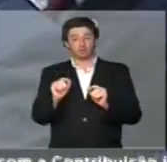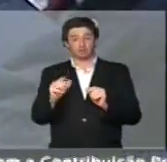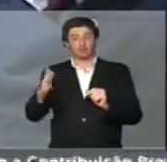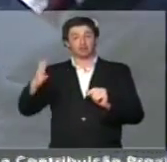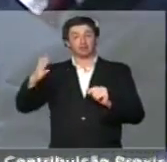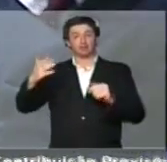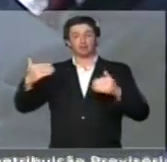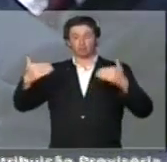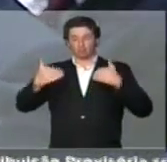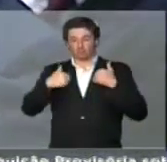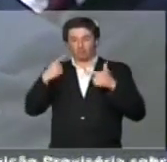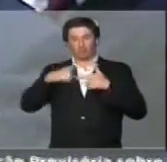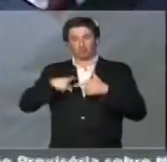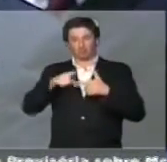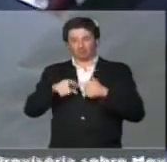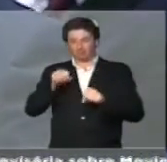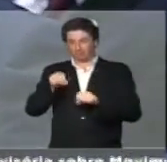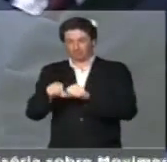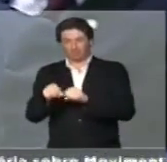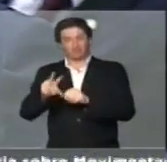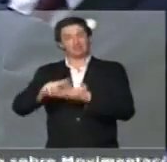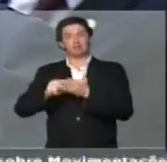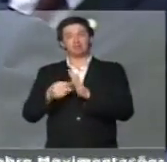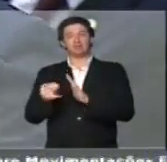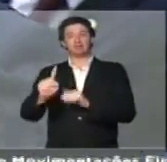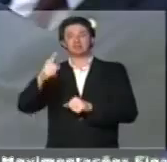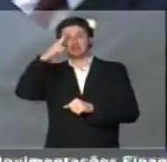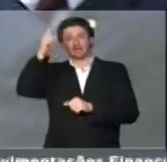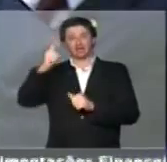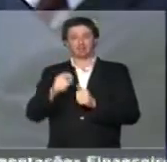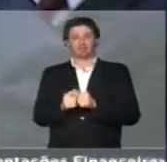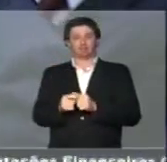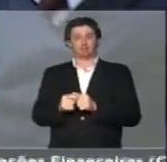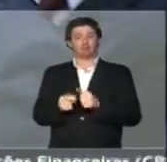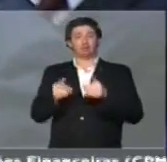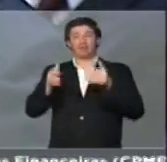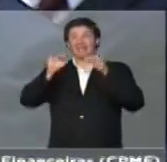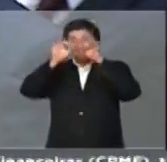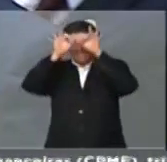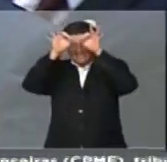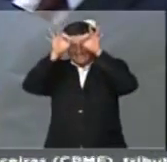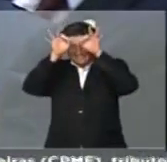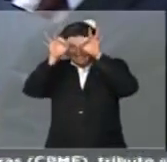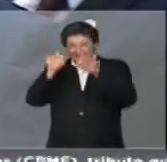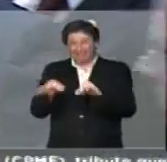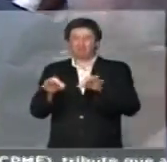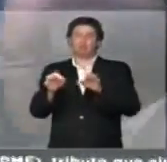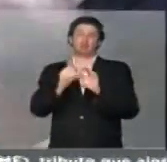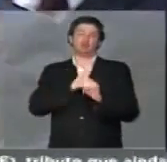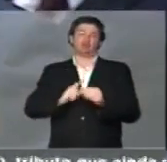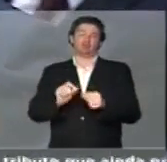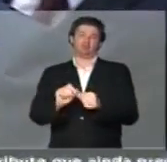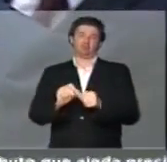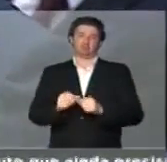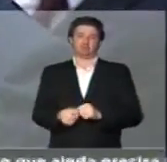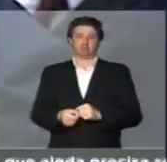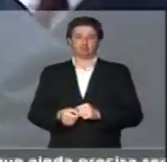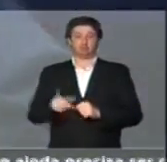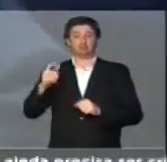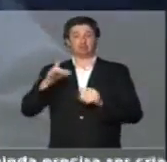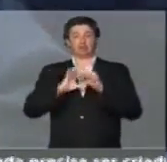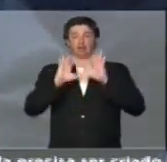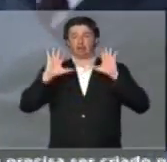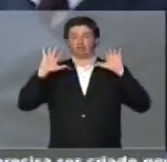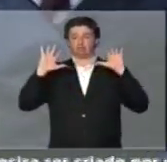minha situação não é crime. É exatamente isso que o governo está querendo fazer. Está querendo se